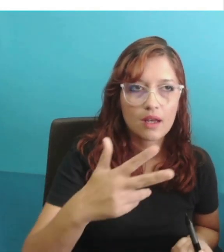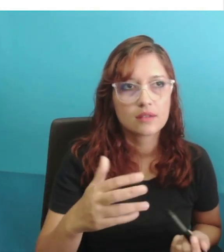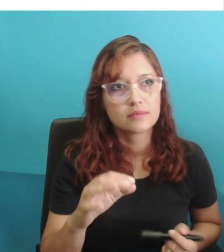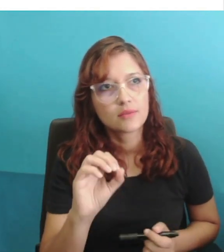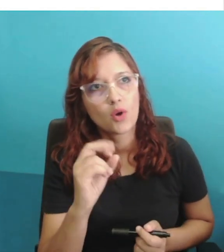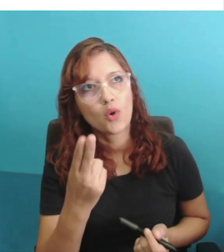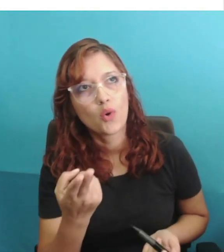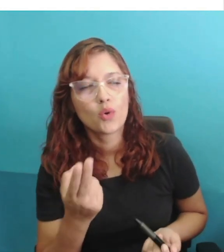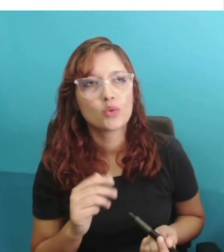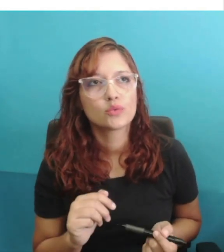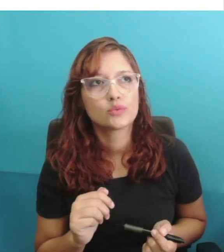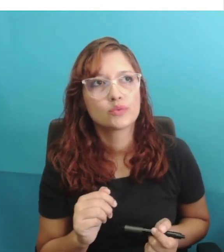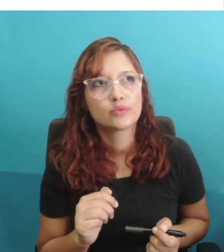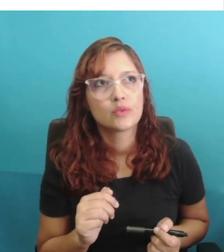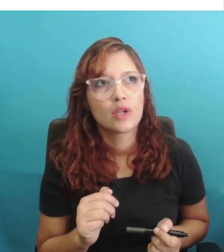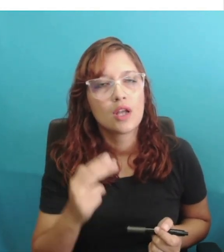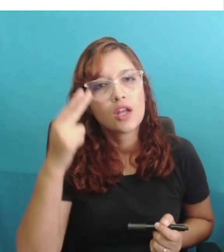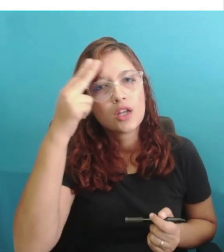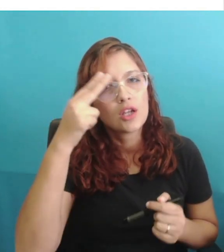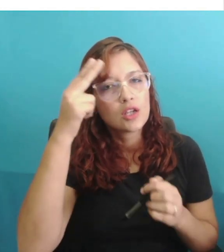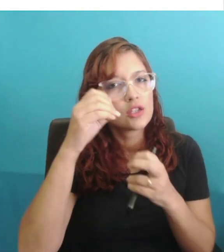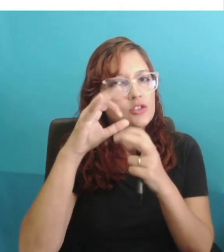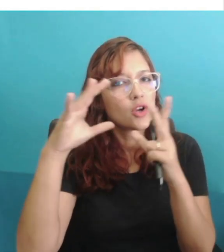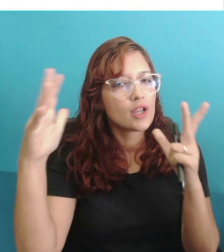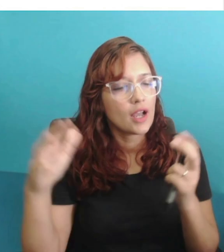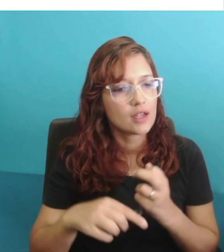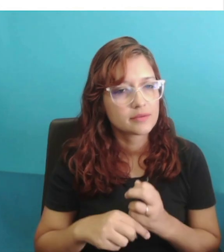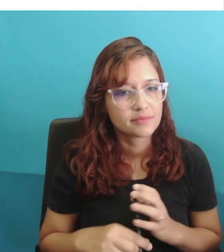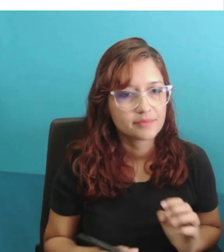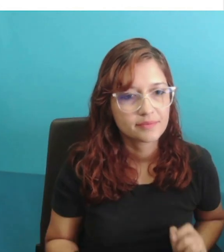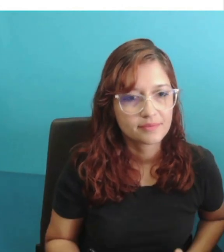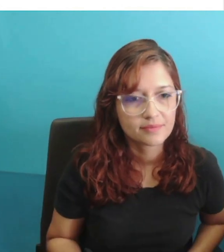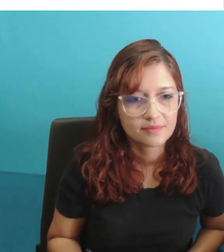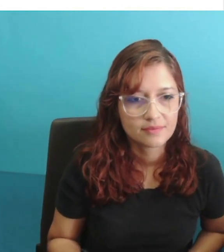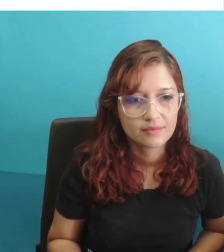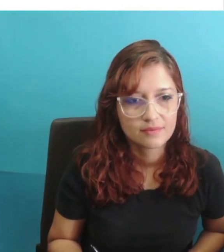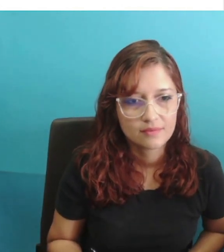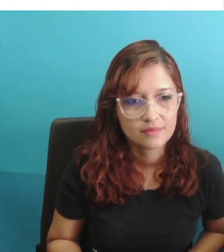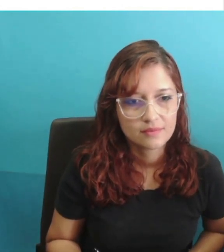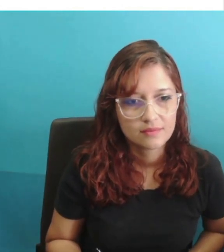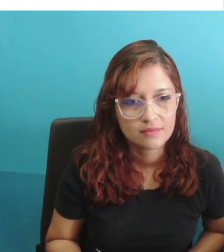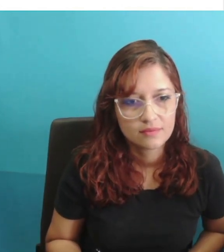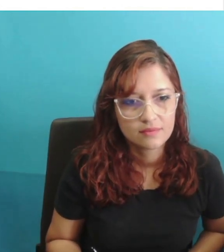Então, andar, ou então sonhar,